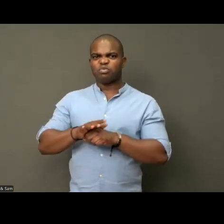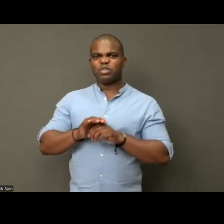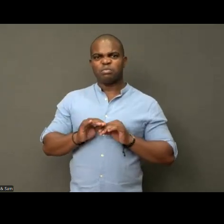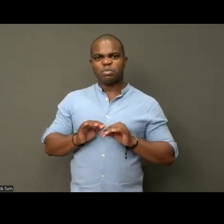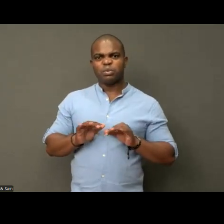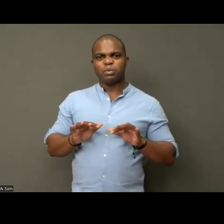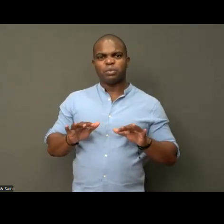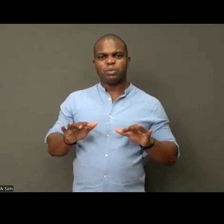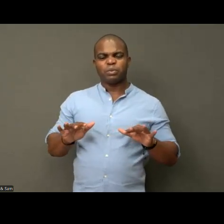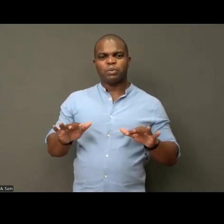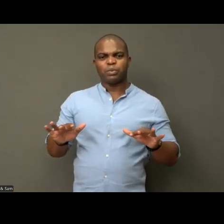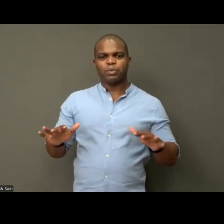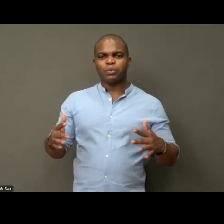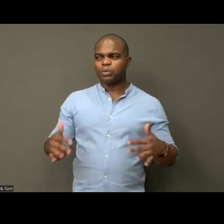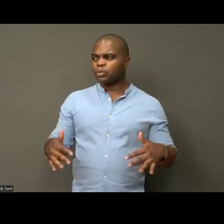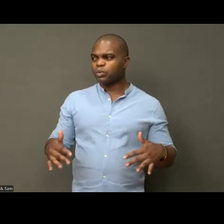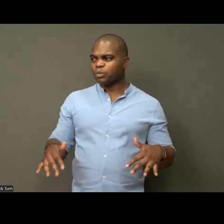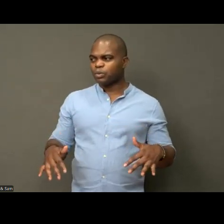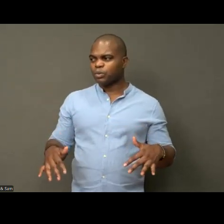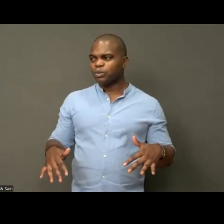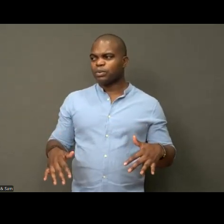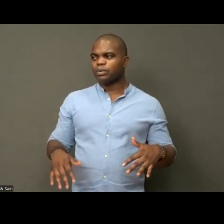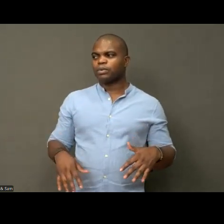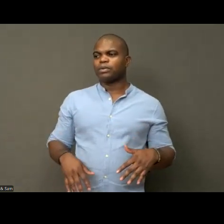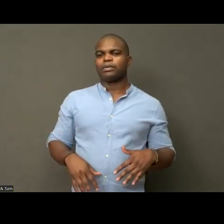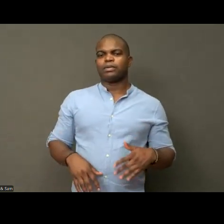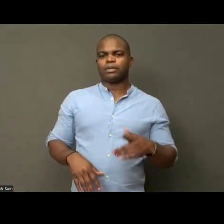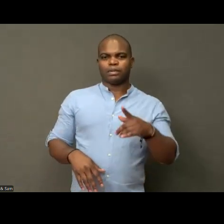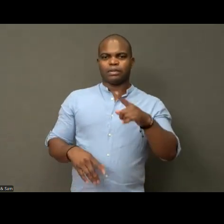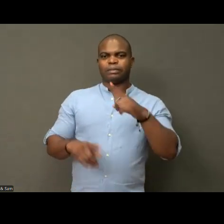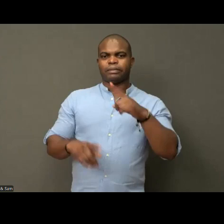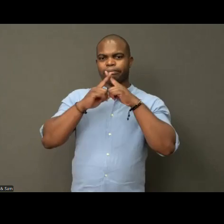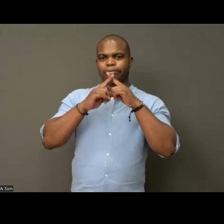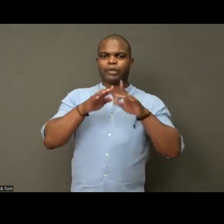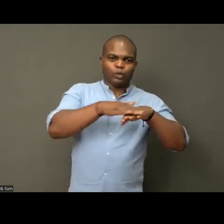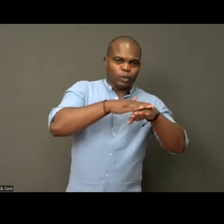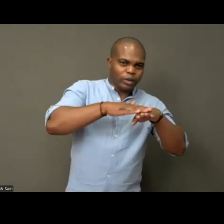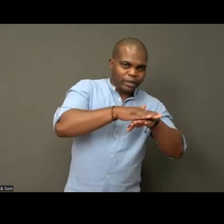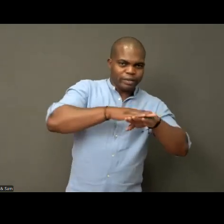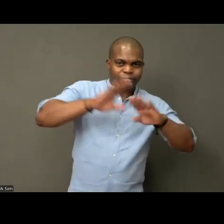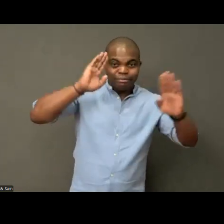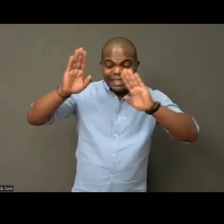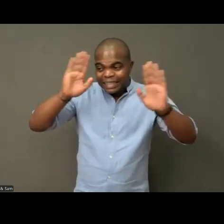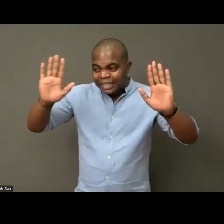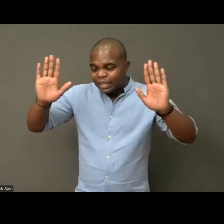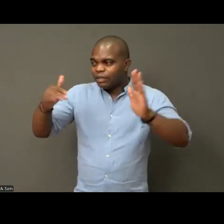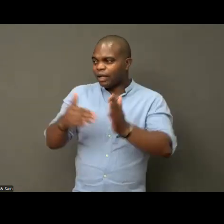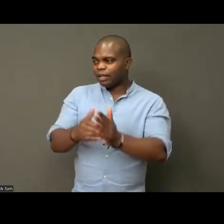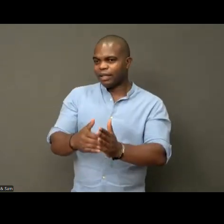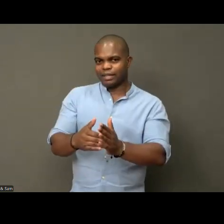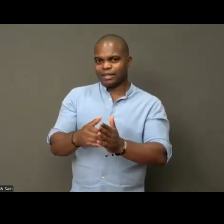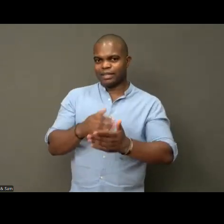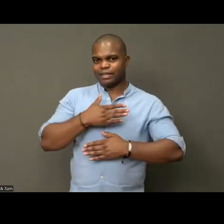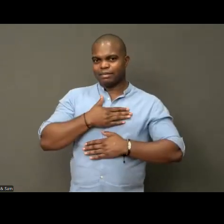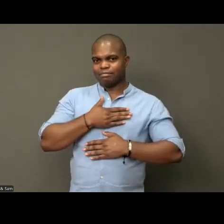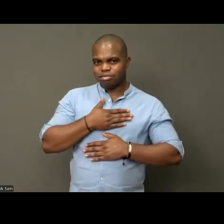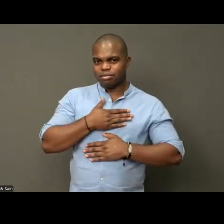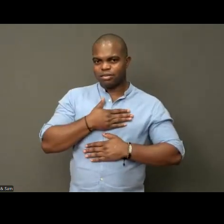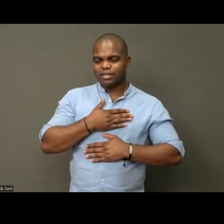Vanessa. E bom dia, boa tarde a todos. Primeiro, em